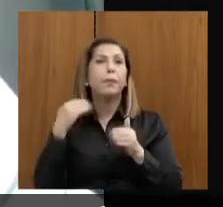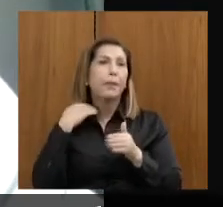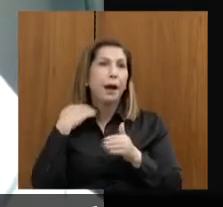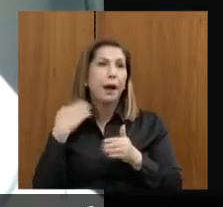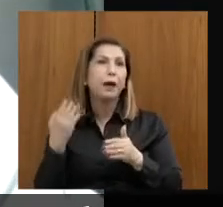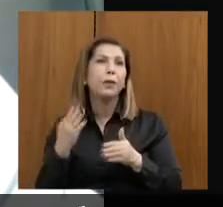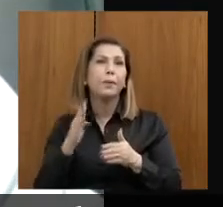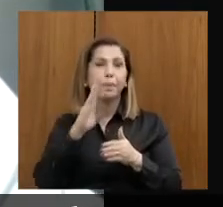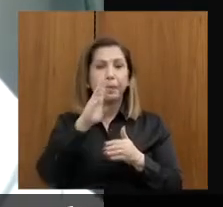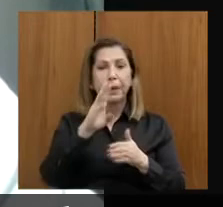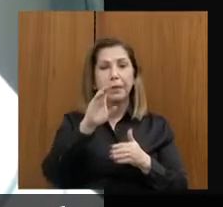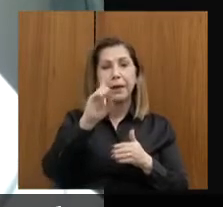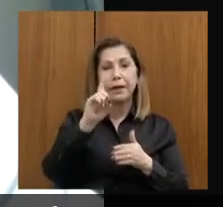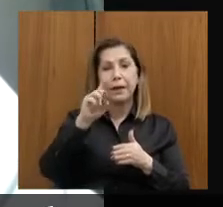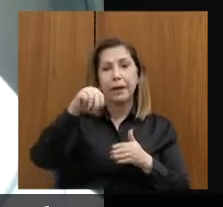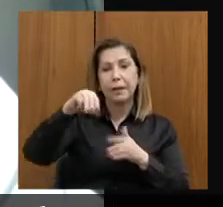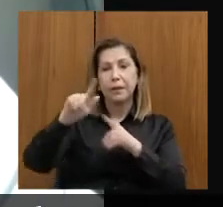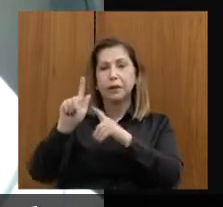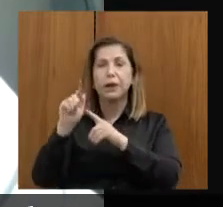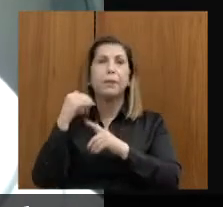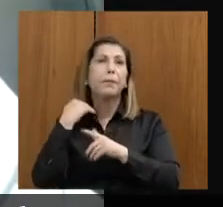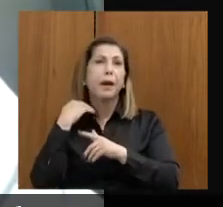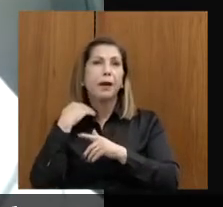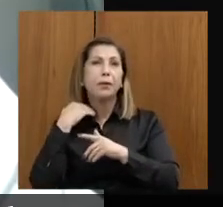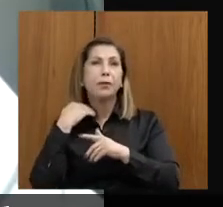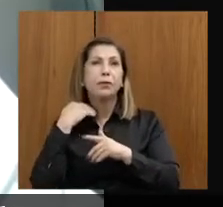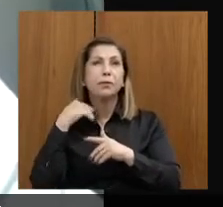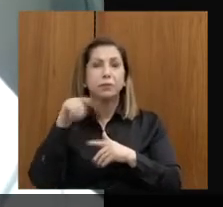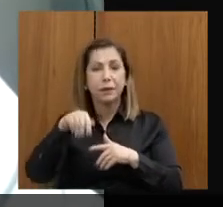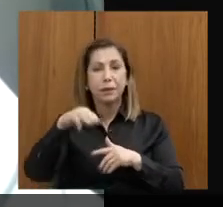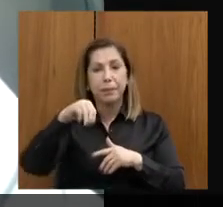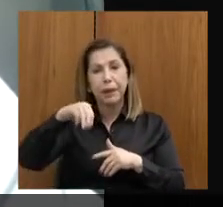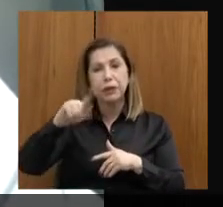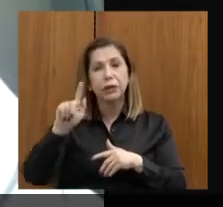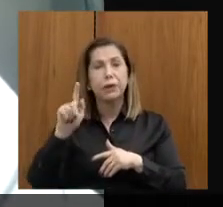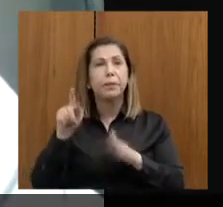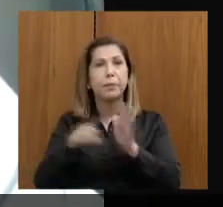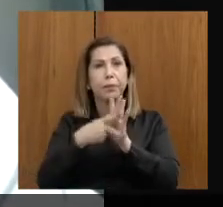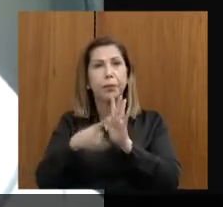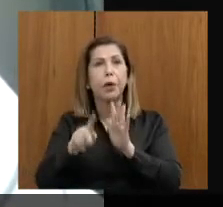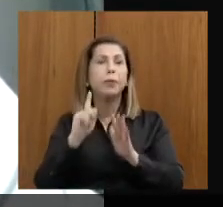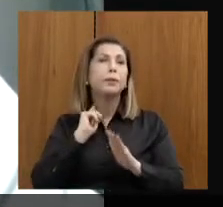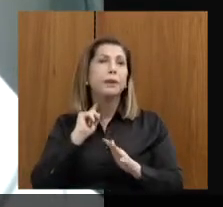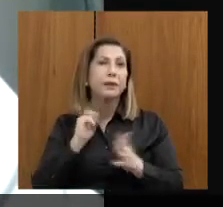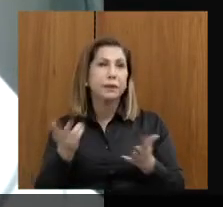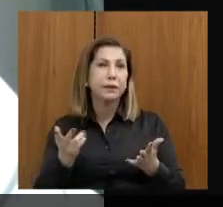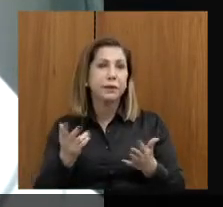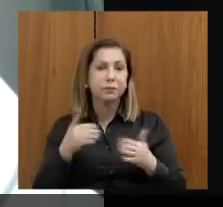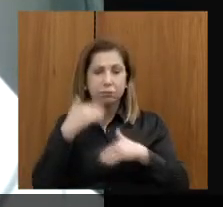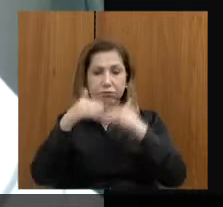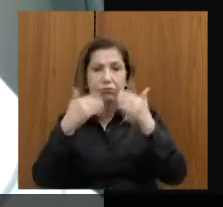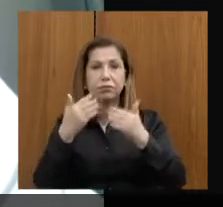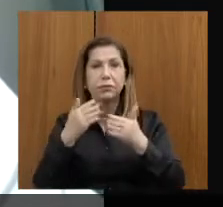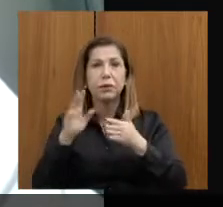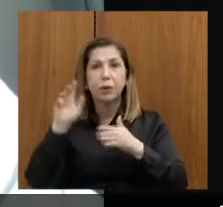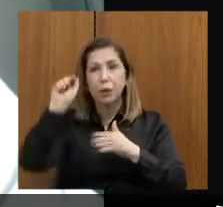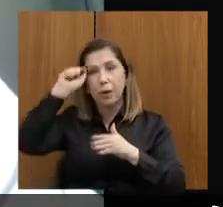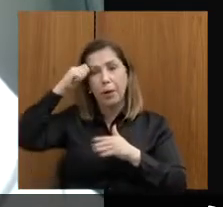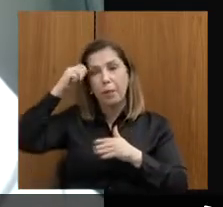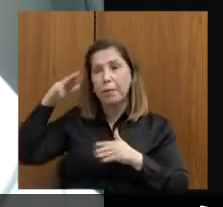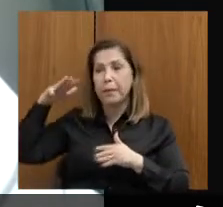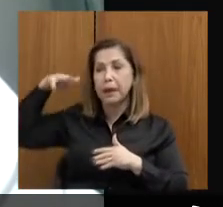nós temos o bdmg vender o banco envolvimento ele tem que tá ajudando a desenvolver ele não as comunidades de matriz africana